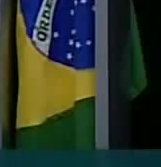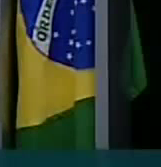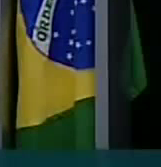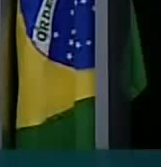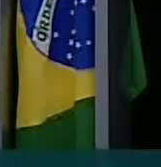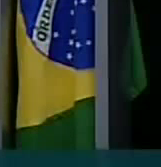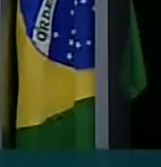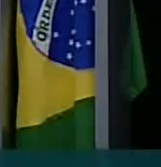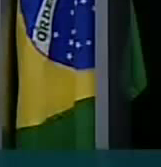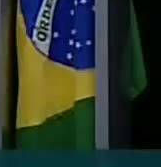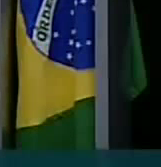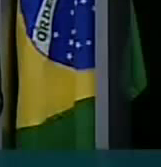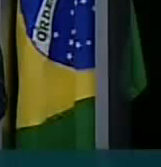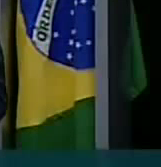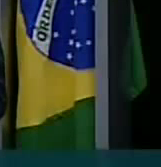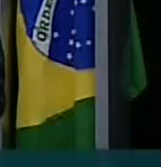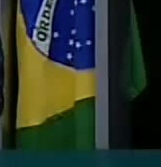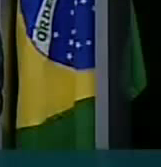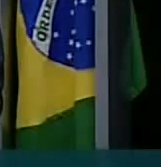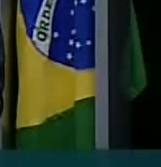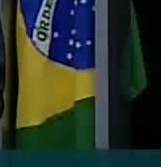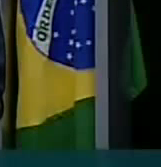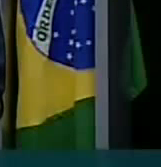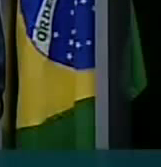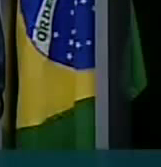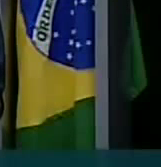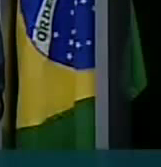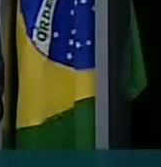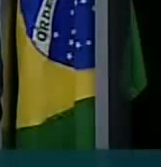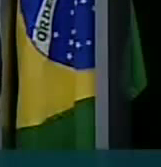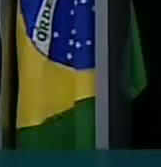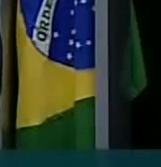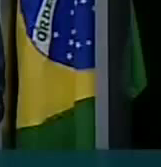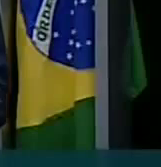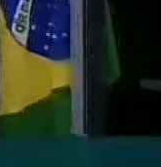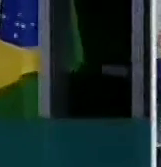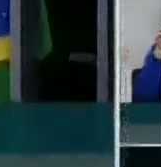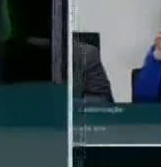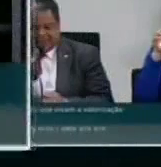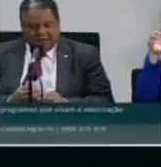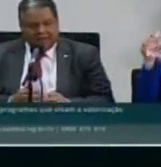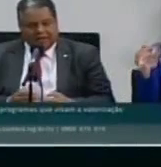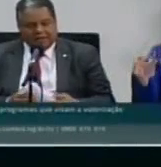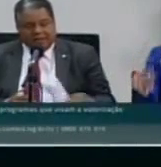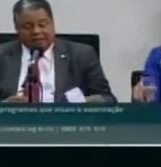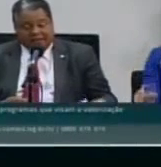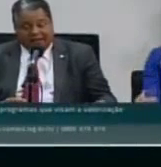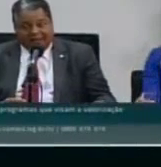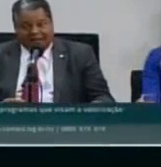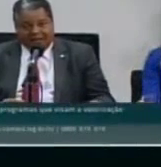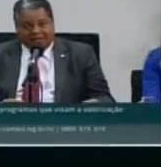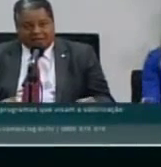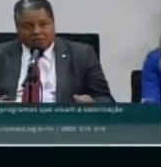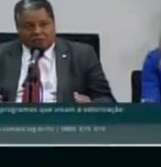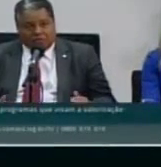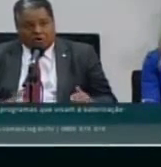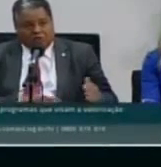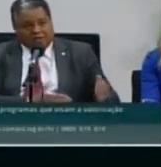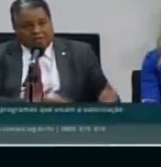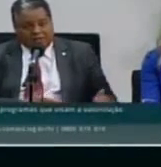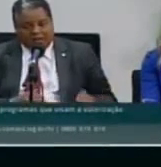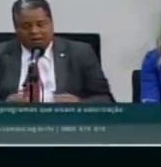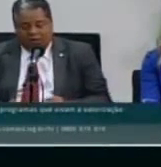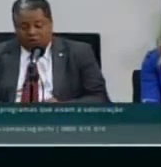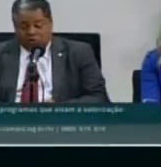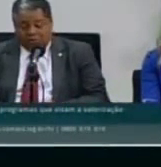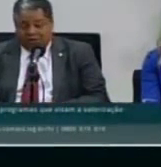menos de 25 milhões de civis, sendo 6 milhões de judeus, e pela opressão sistemática